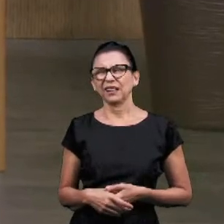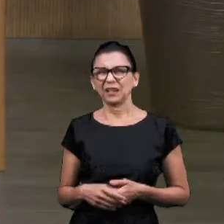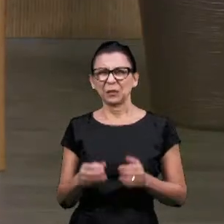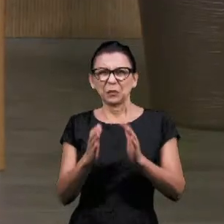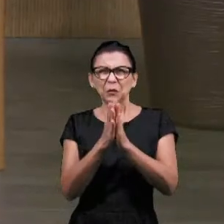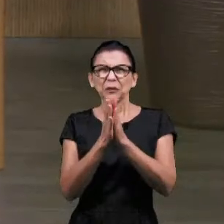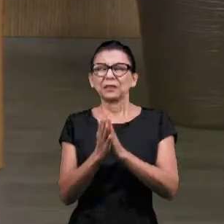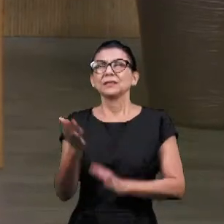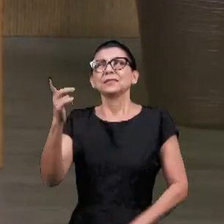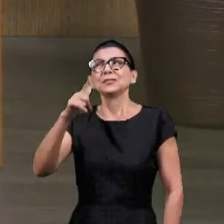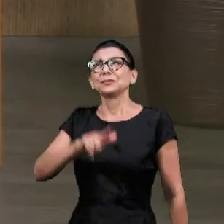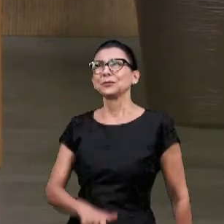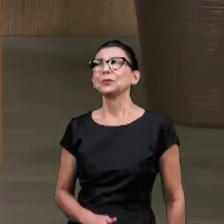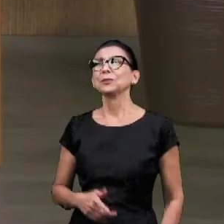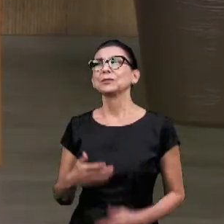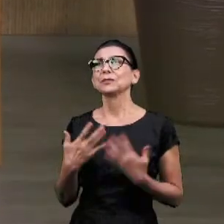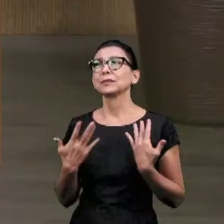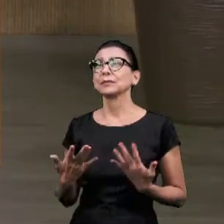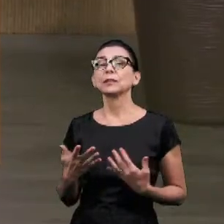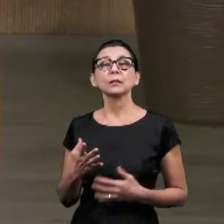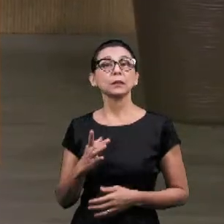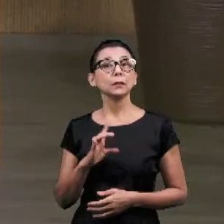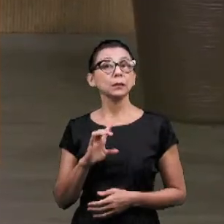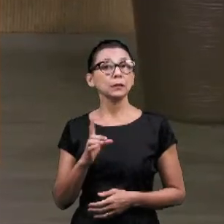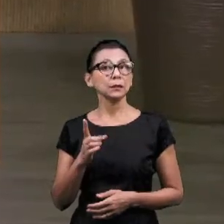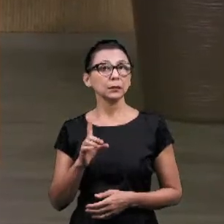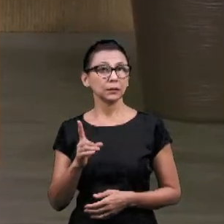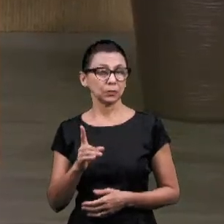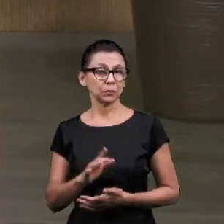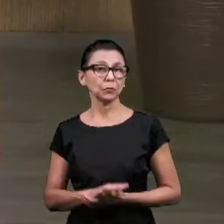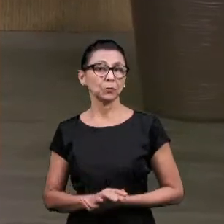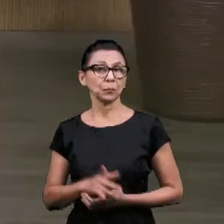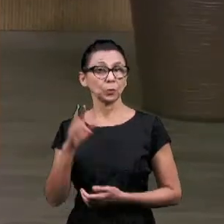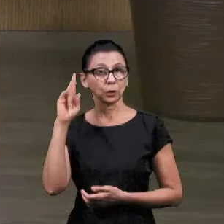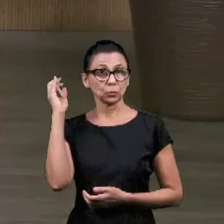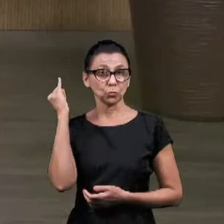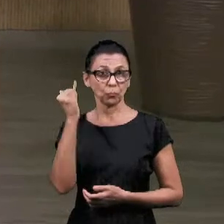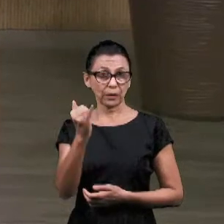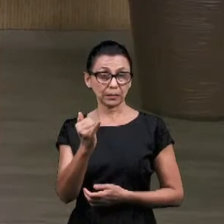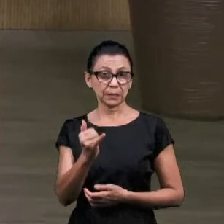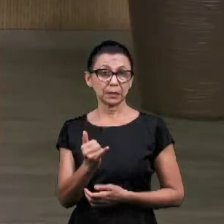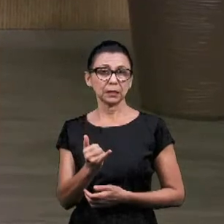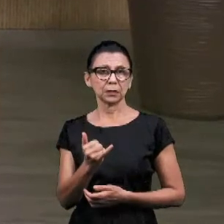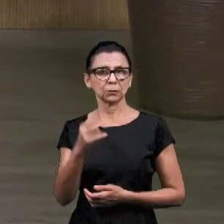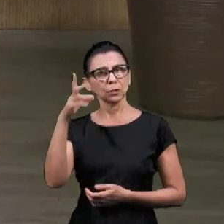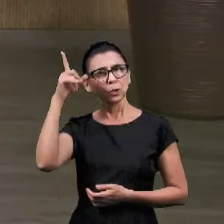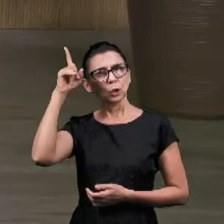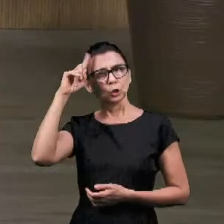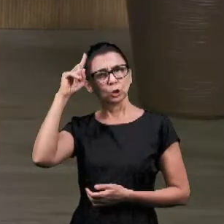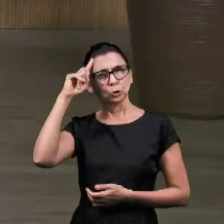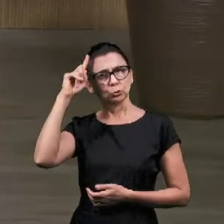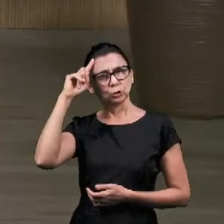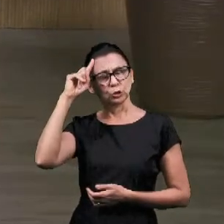pode acontecer na nossa vida, porque a Bíblia diz que nós vivemos em novidade de vida. E novidade de